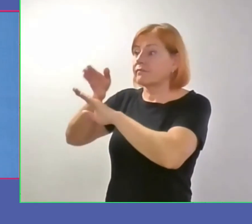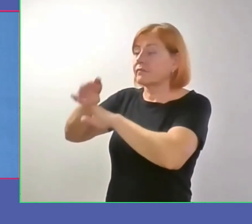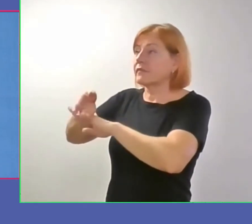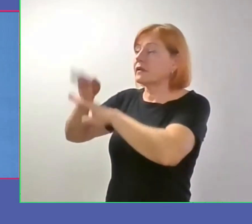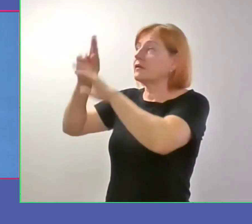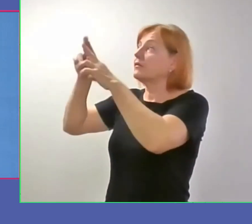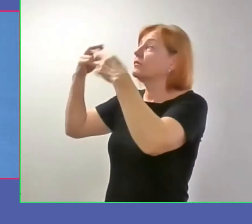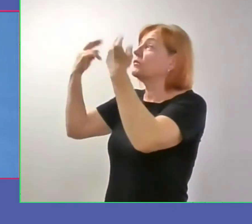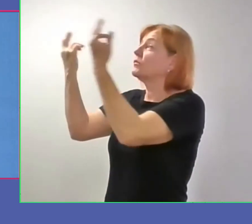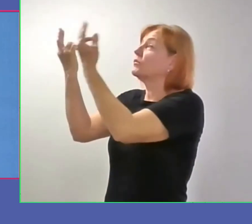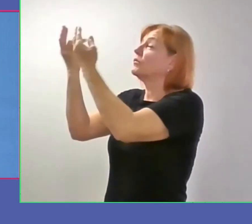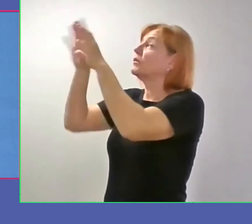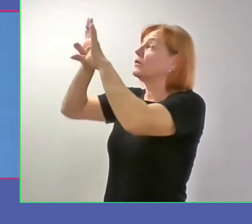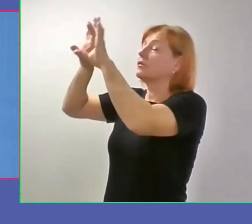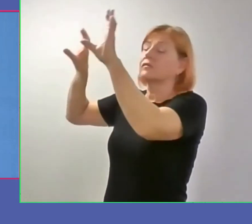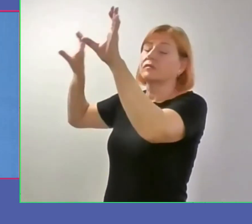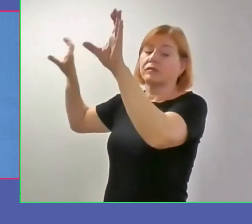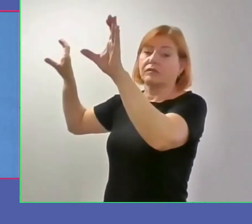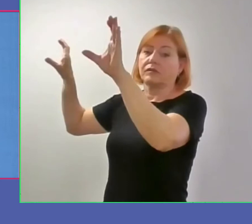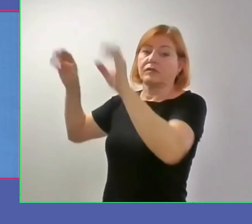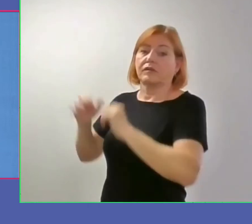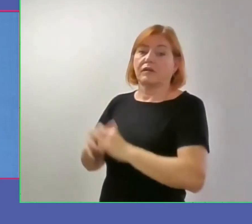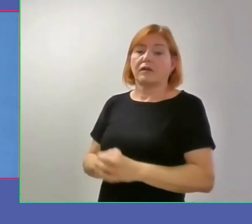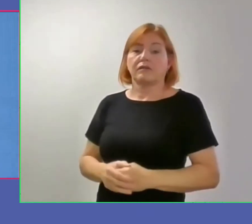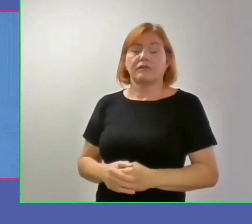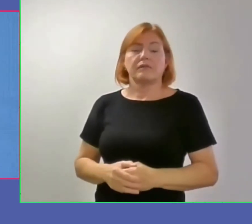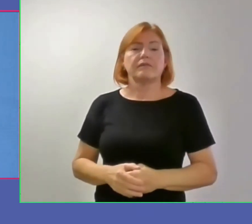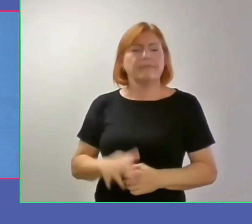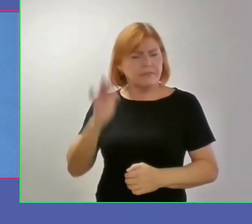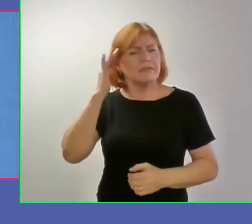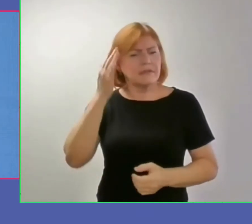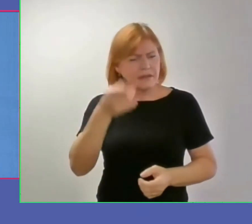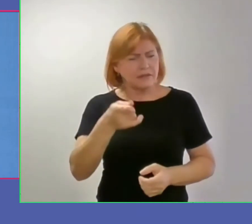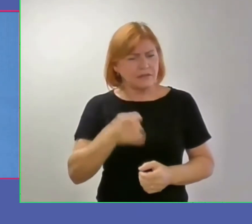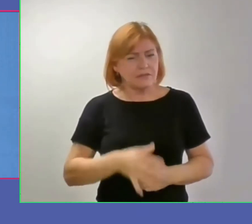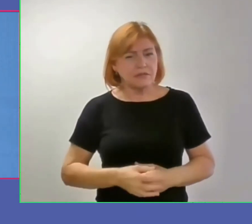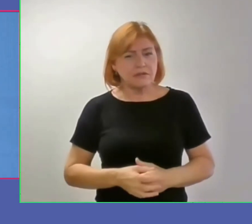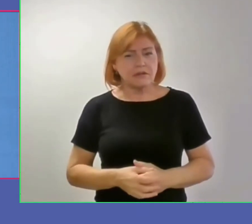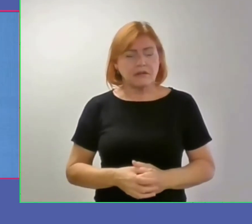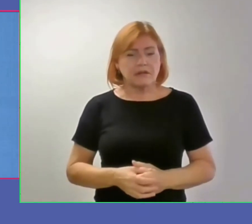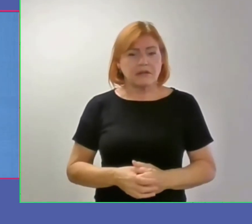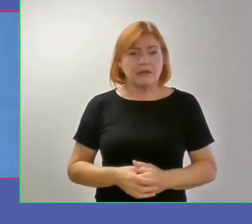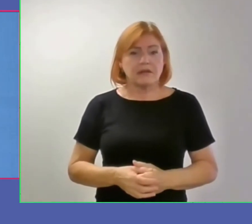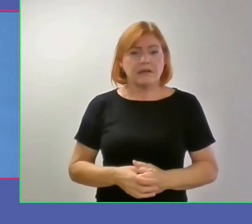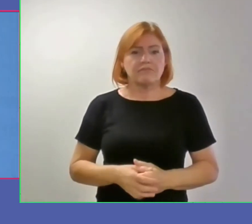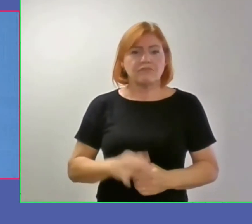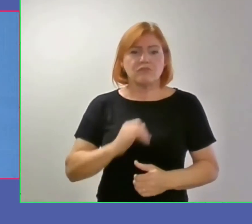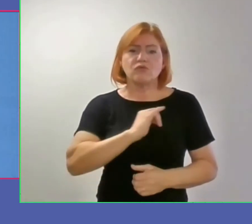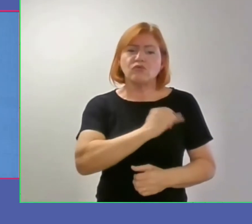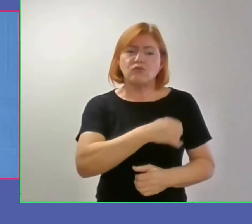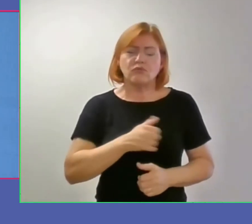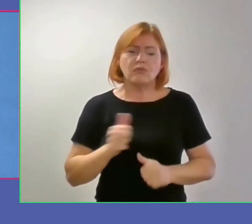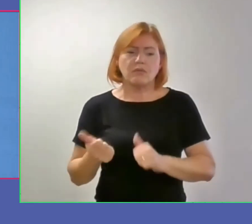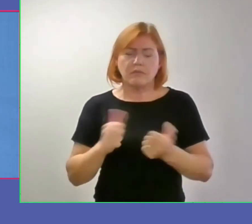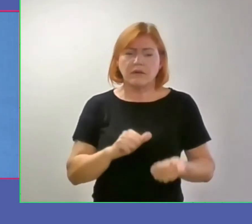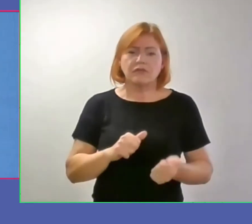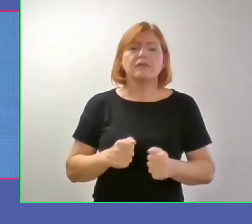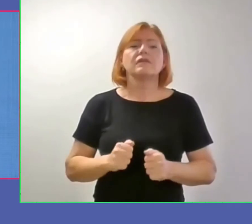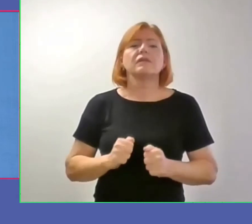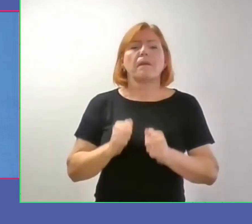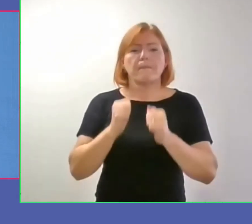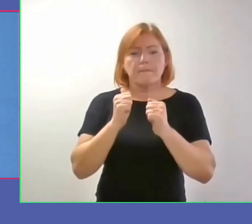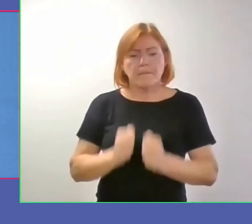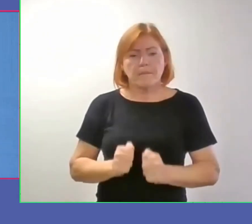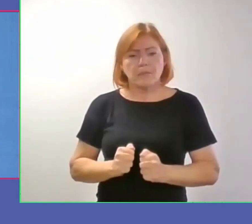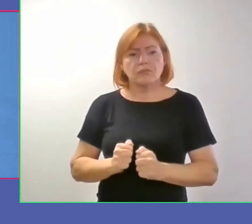Ele poderia ter, seguido ao Cordeiro, juntamente com seus 2 discípulos, no dia seguinte ao batismo de